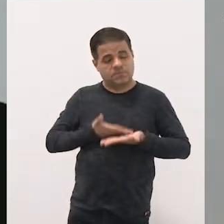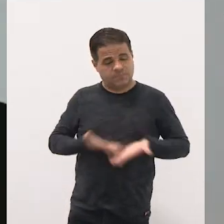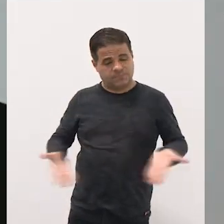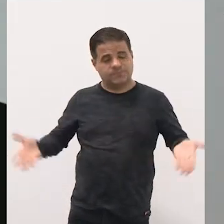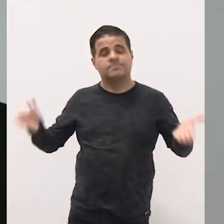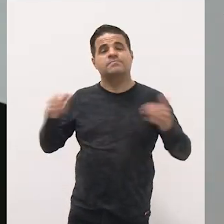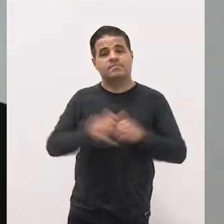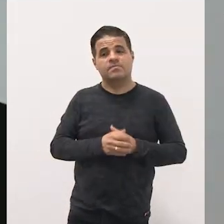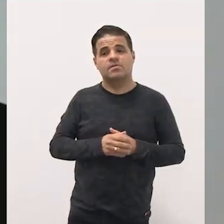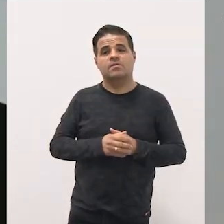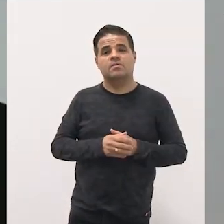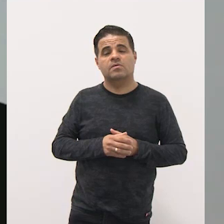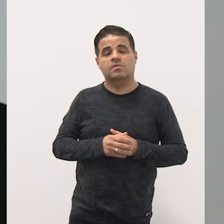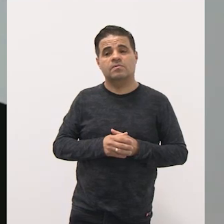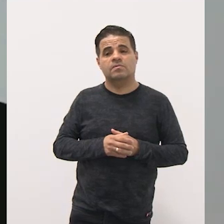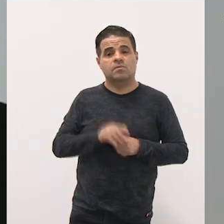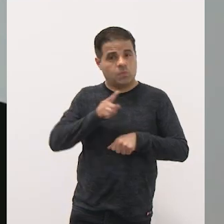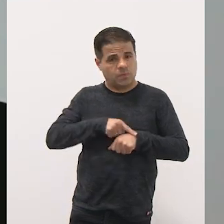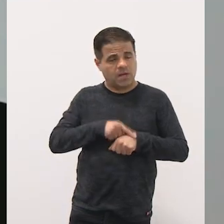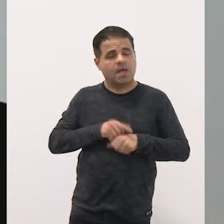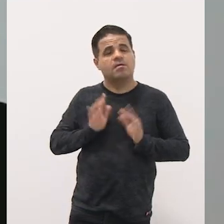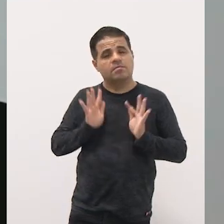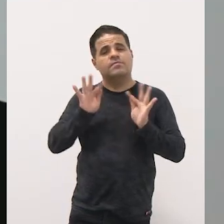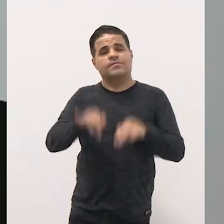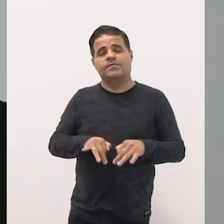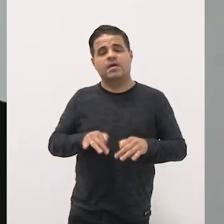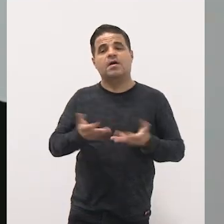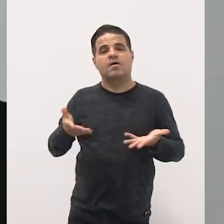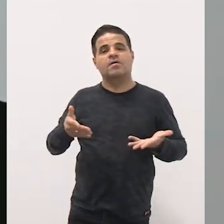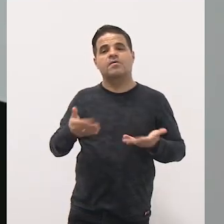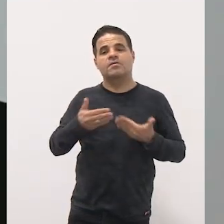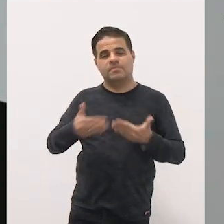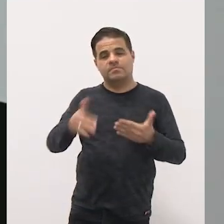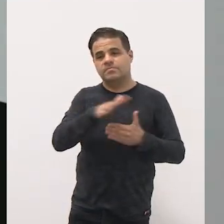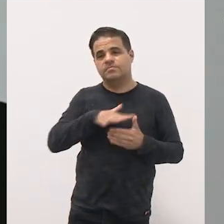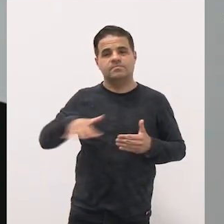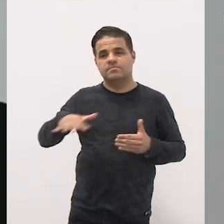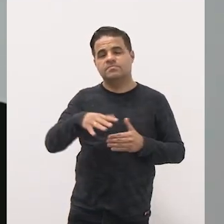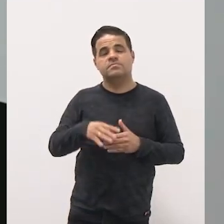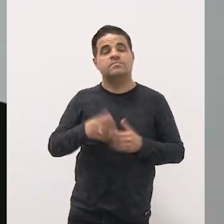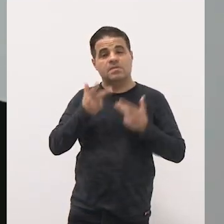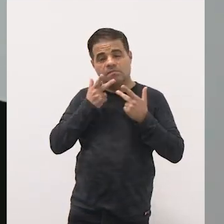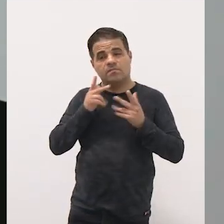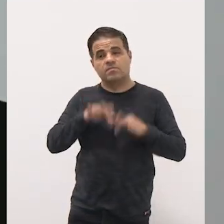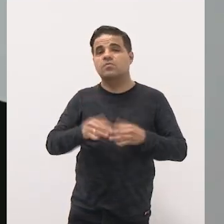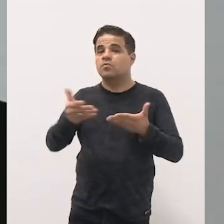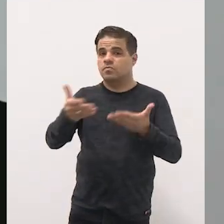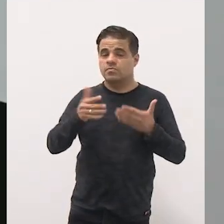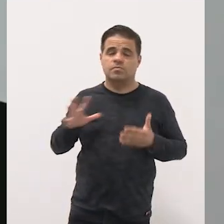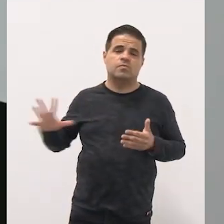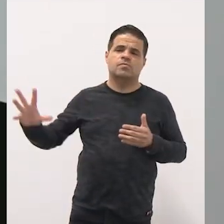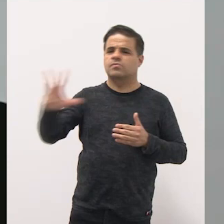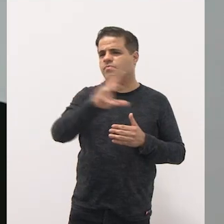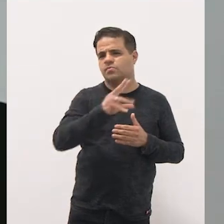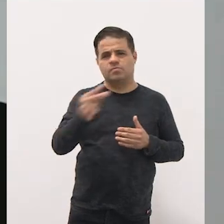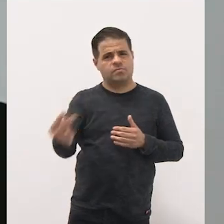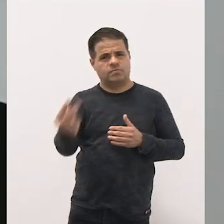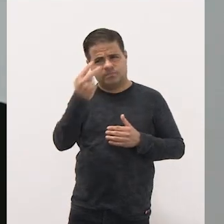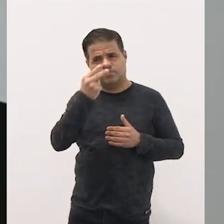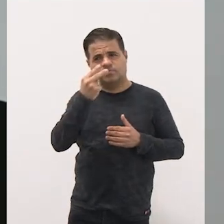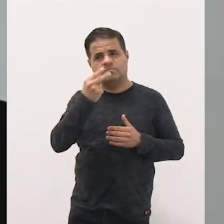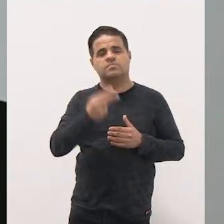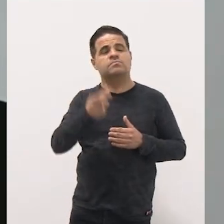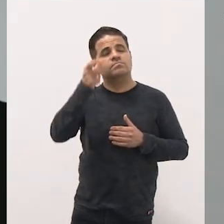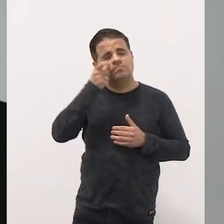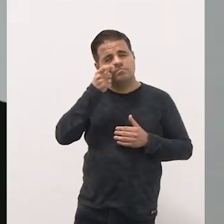aqui, né? Já estamos no nosso horário, ficamos aqui com as nossas despedidas. Eu convido a todo mundo que estiver aí